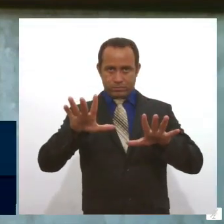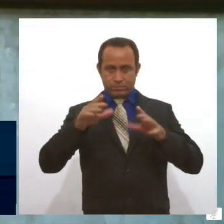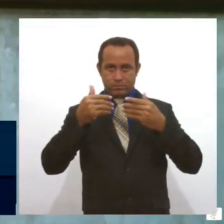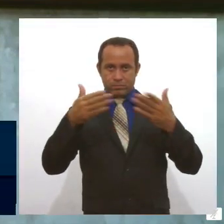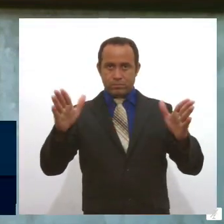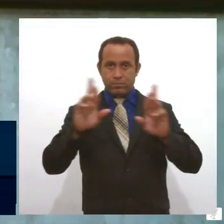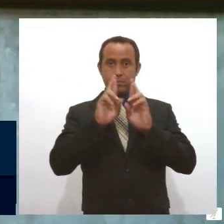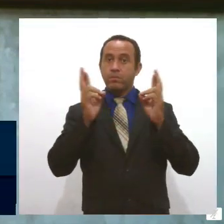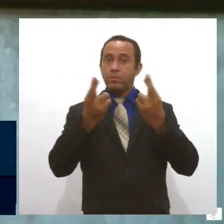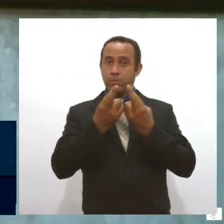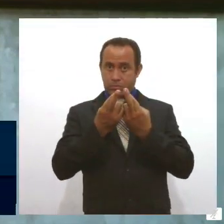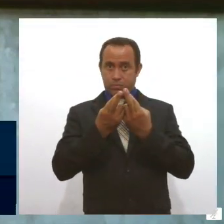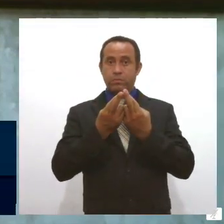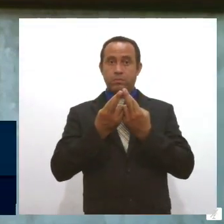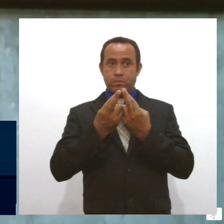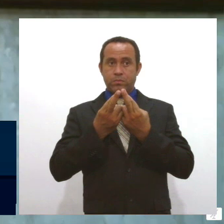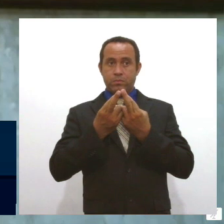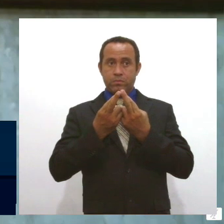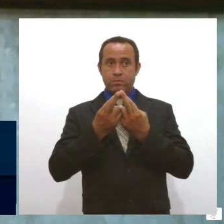Declaro aberta a sessão história.